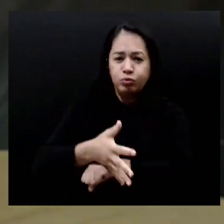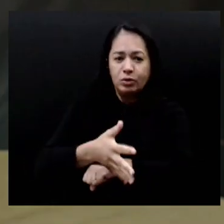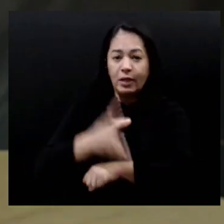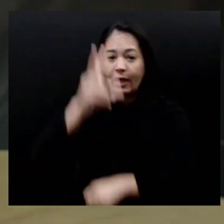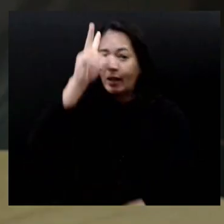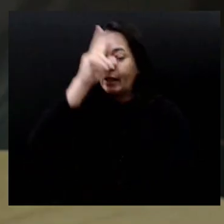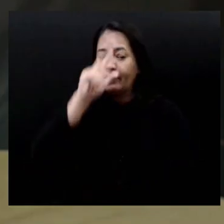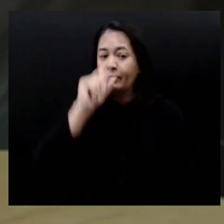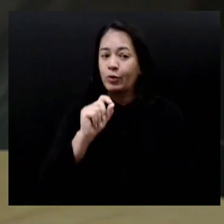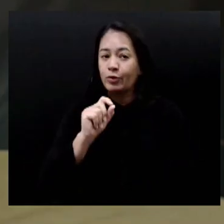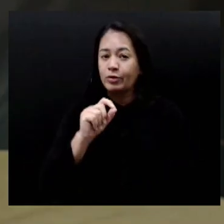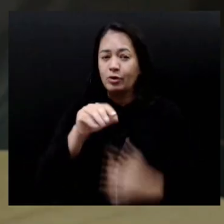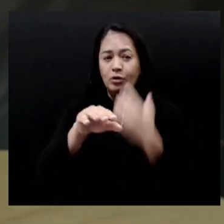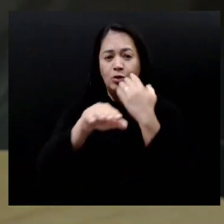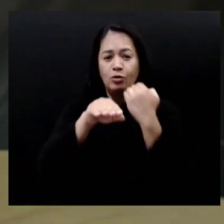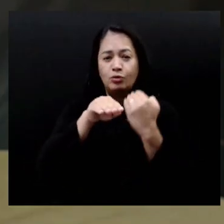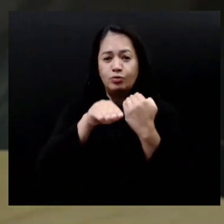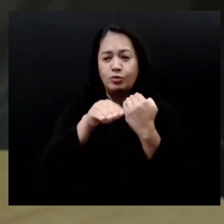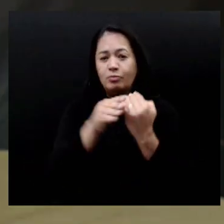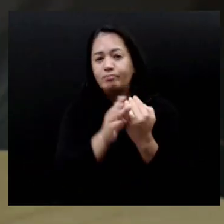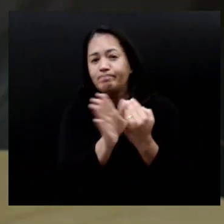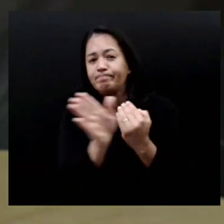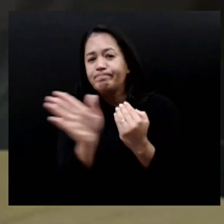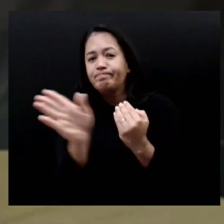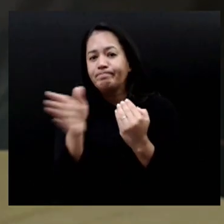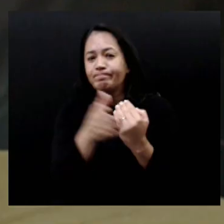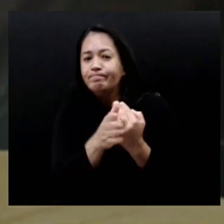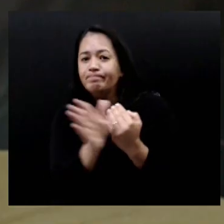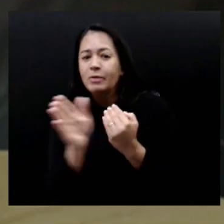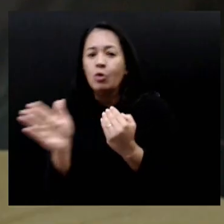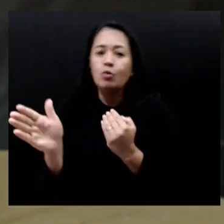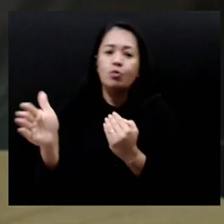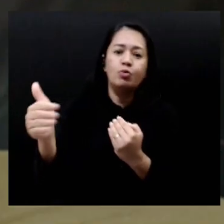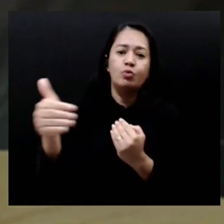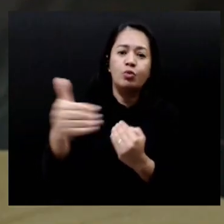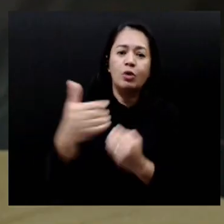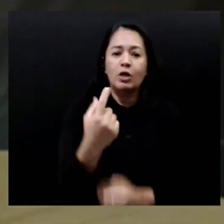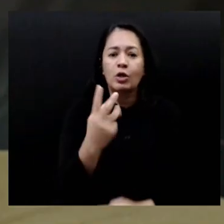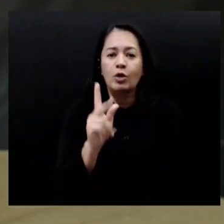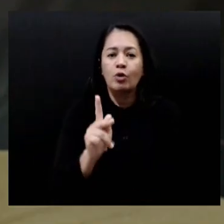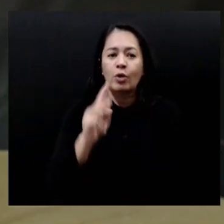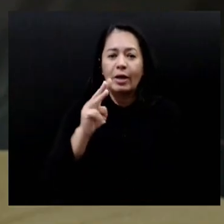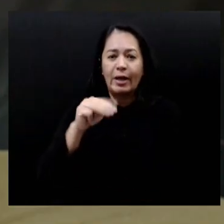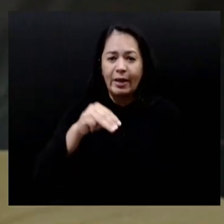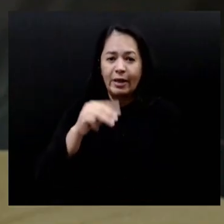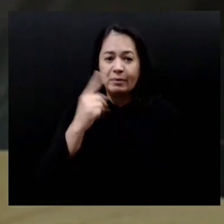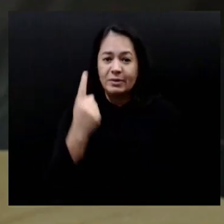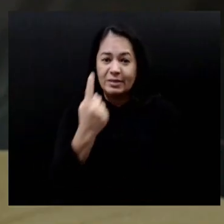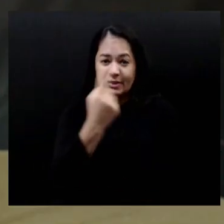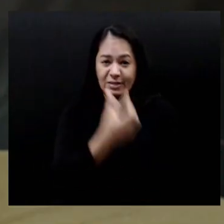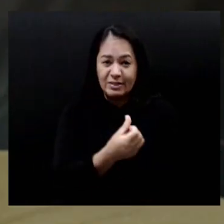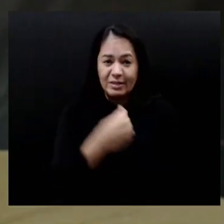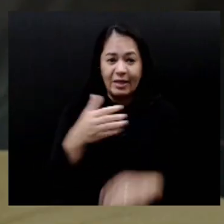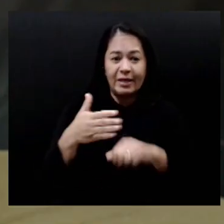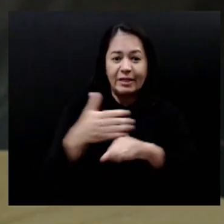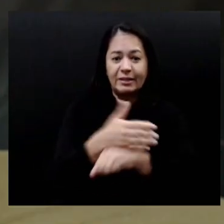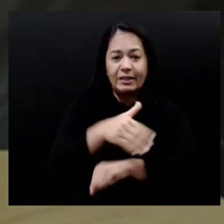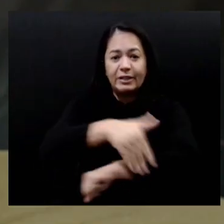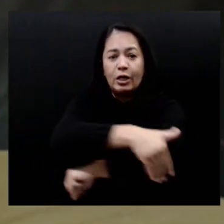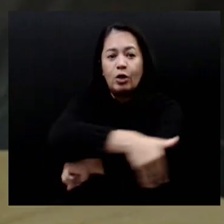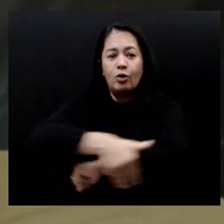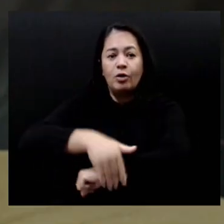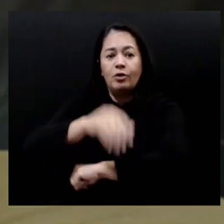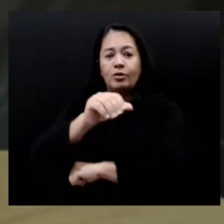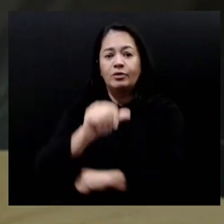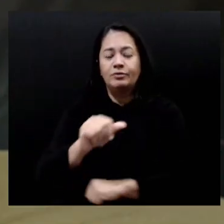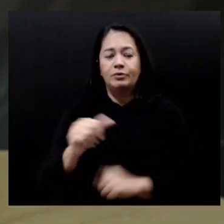está sendo desviado para o retorno do quilômetro 116 mais 500, com a entrada pela rua de acesso ao Alphaville e